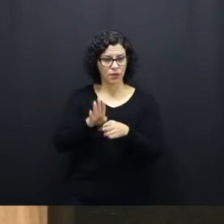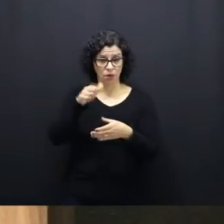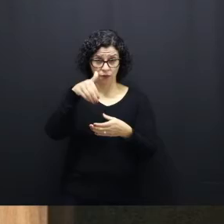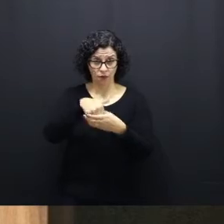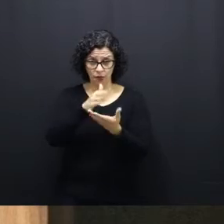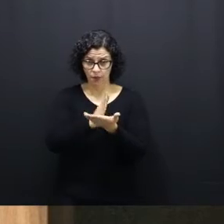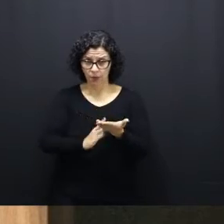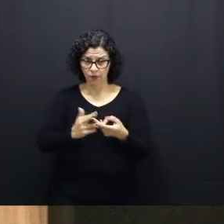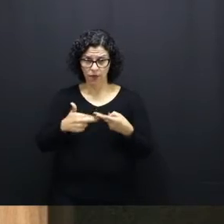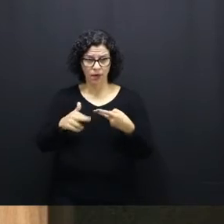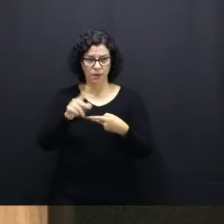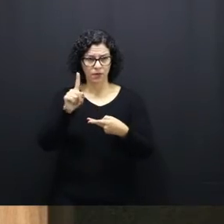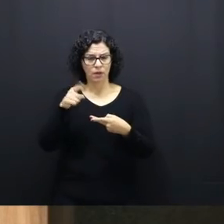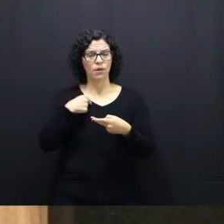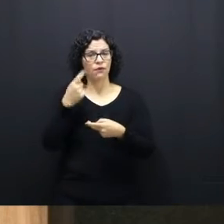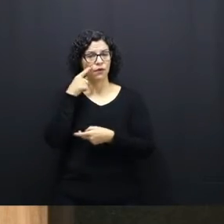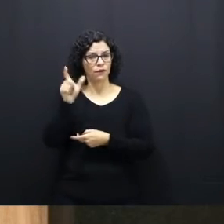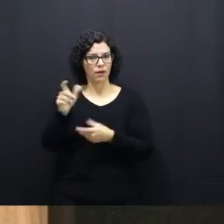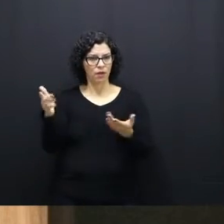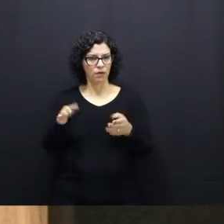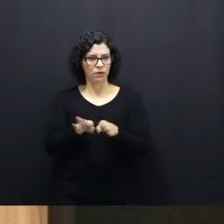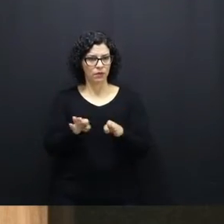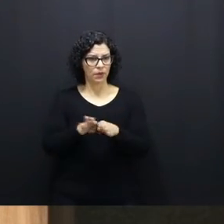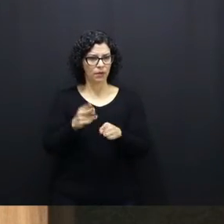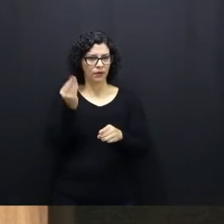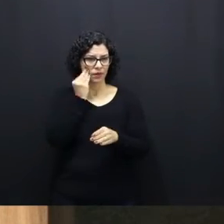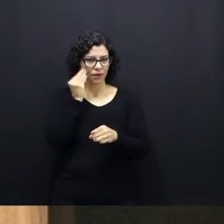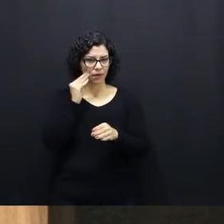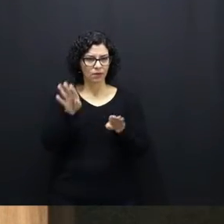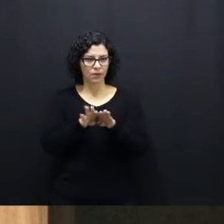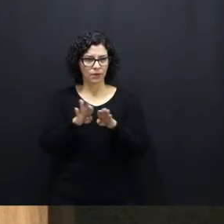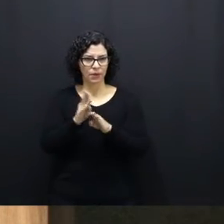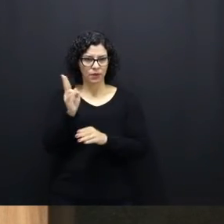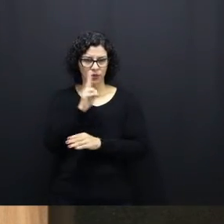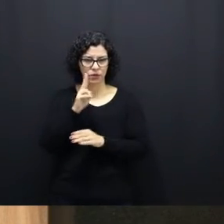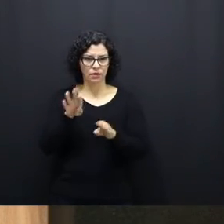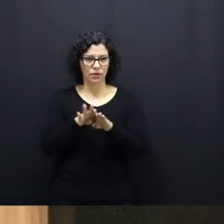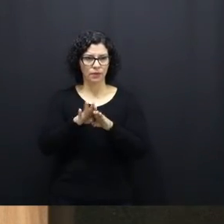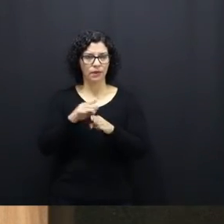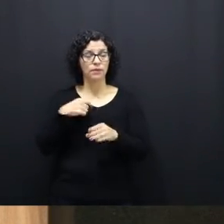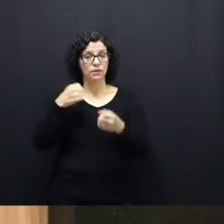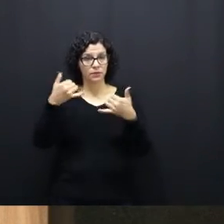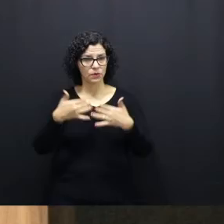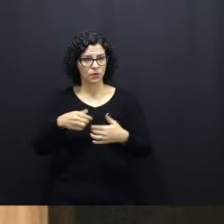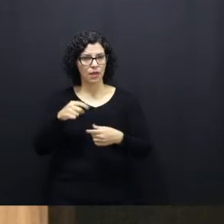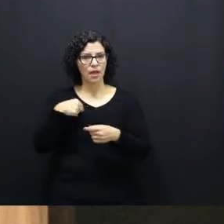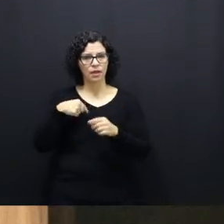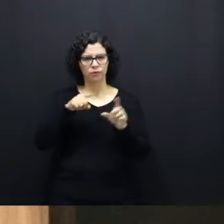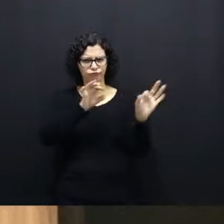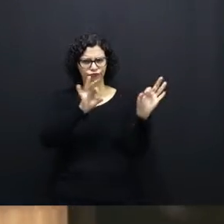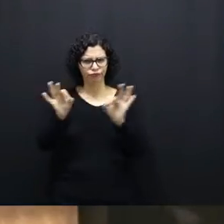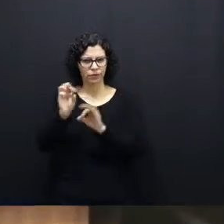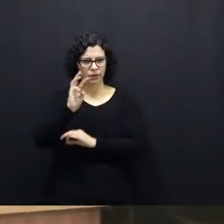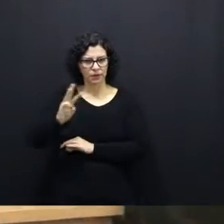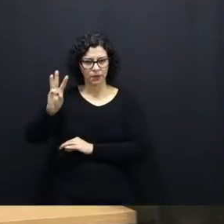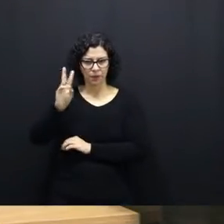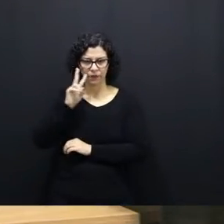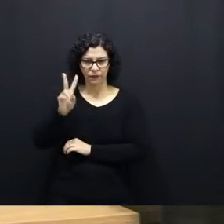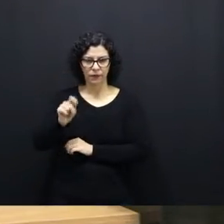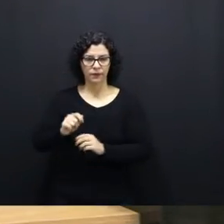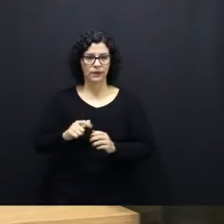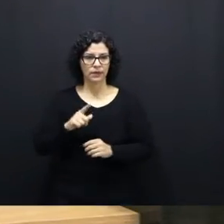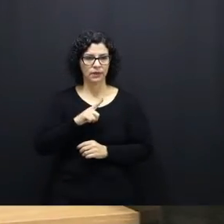contra um requerimento se eu não tivesse acesso agora e eu tava tava batendo que eu tava com pressa mas o Marcos veio para perder segue esse caminho aqui